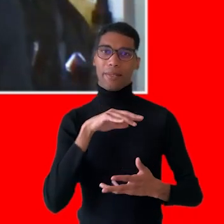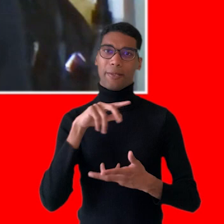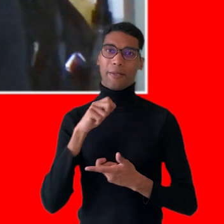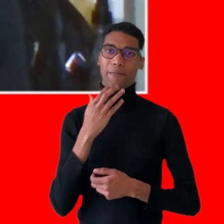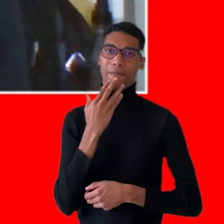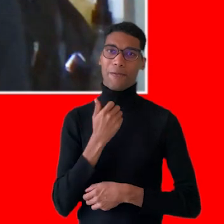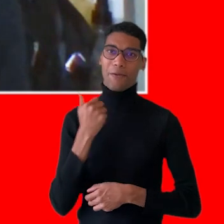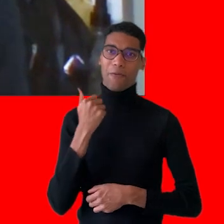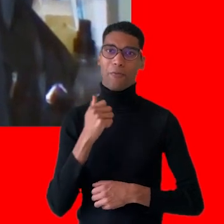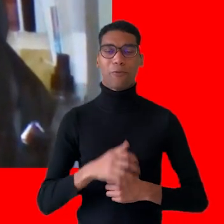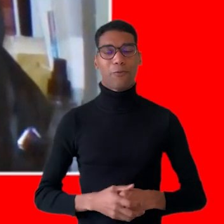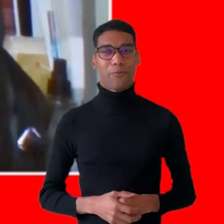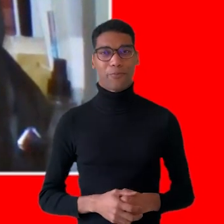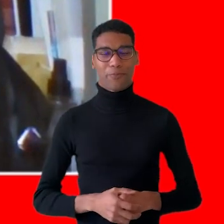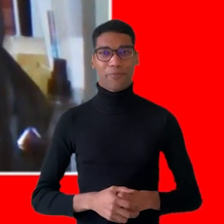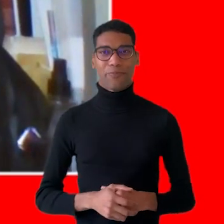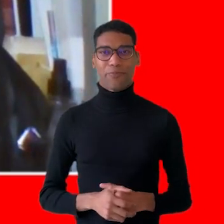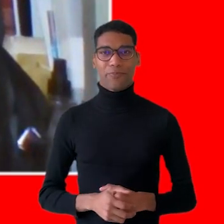mundo.